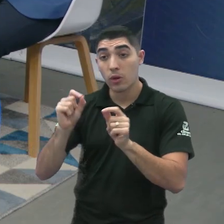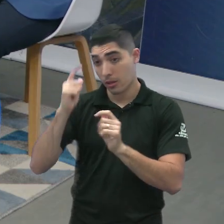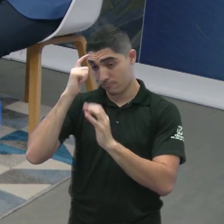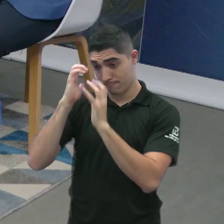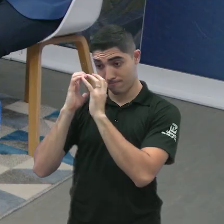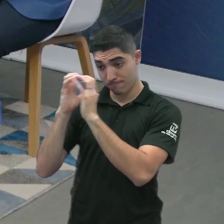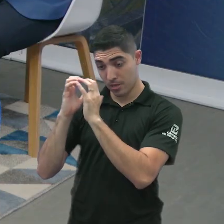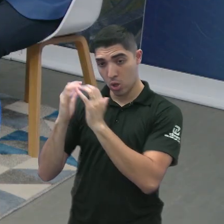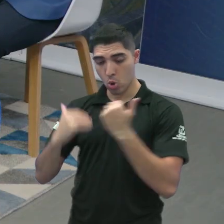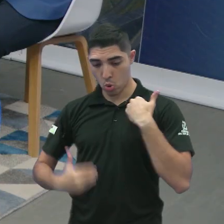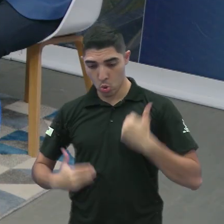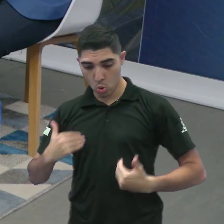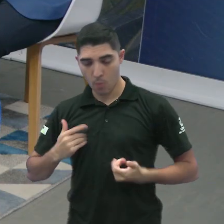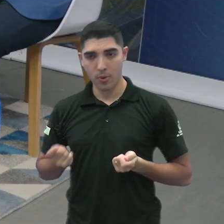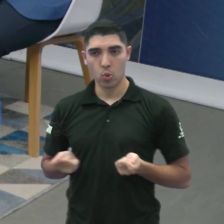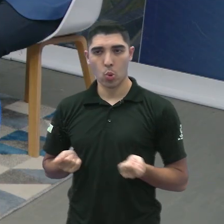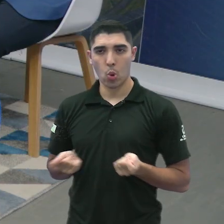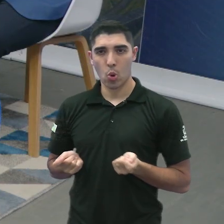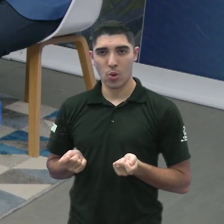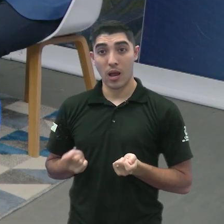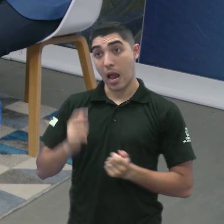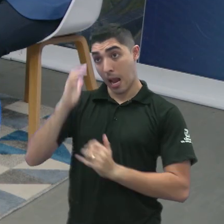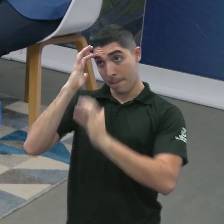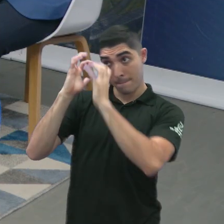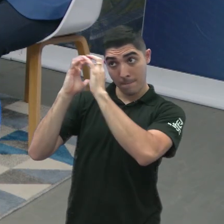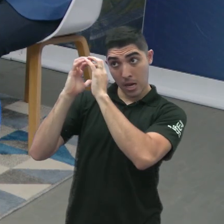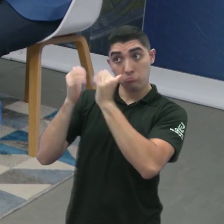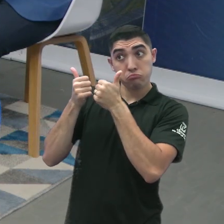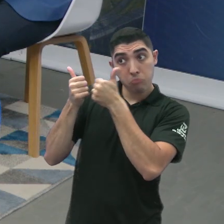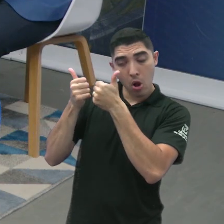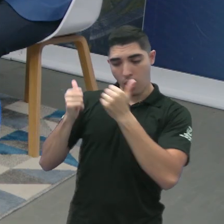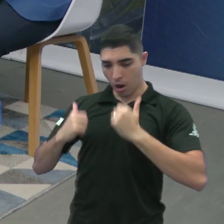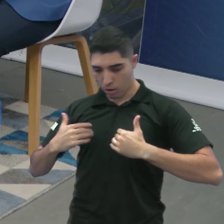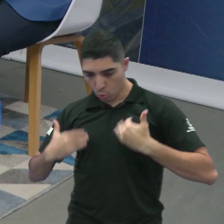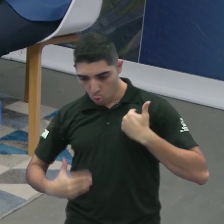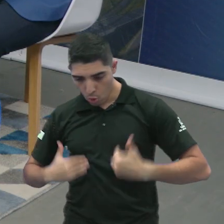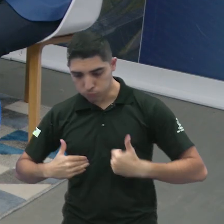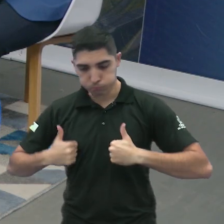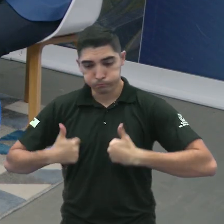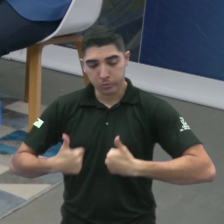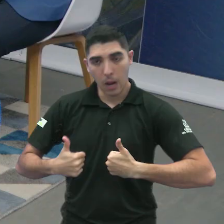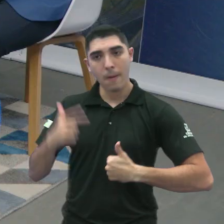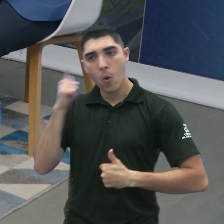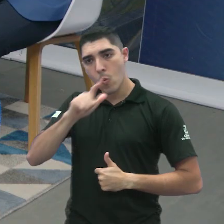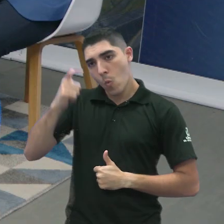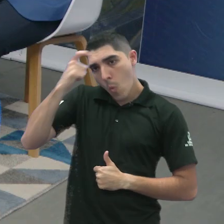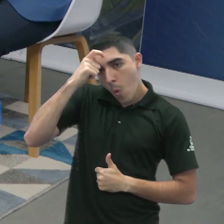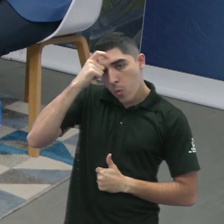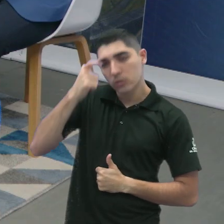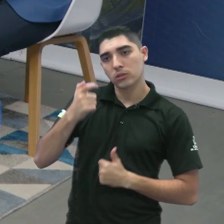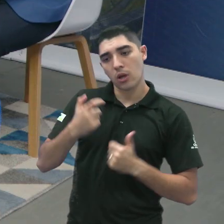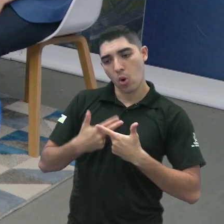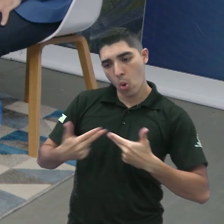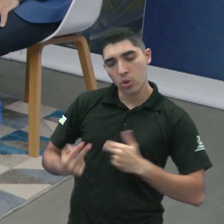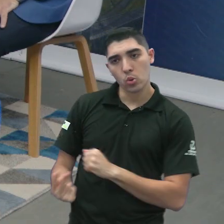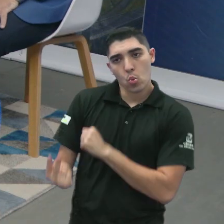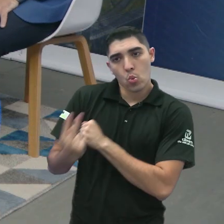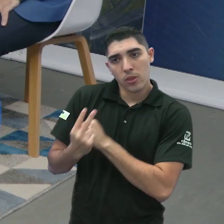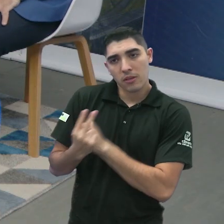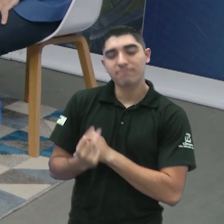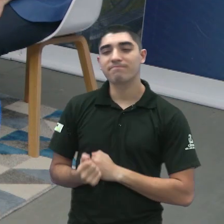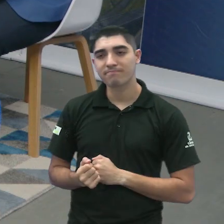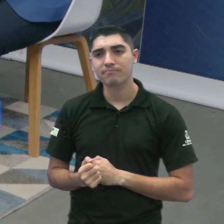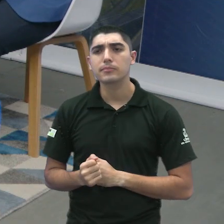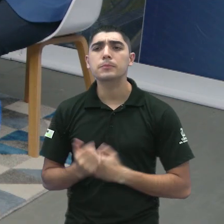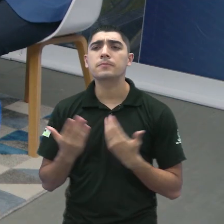mente domina o corpo. Né? A mente tem que estar boa para a gente fazer todo o resto. Né, para ter consciência, para cuidar de outras partes do corpo também.